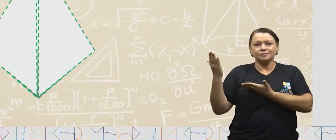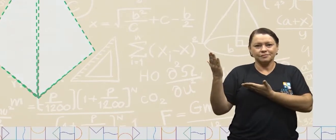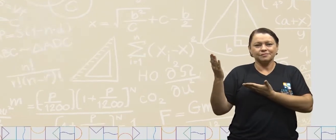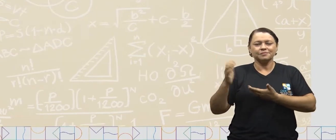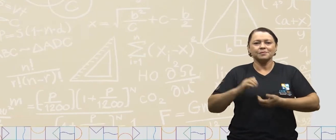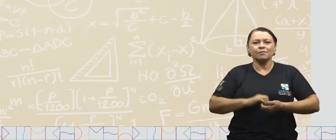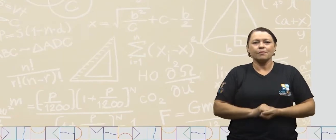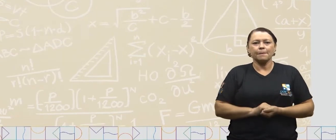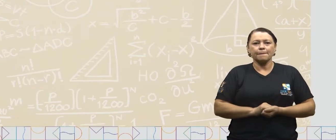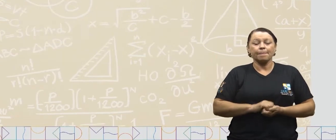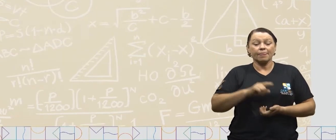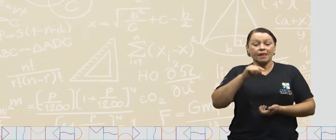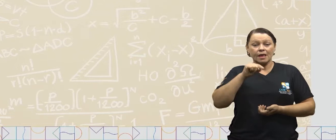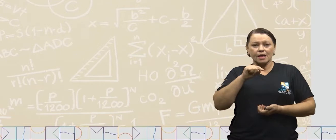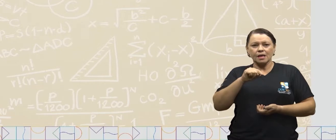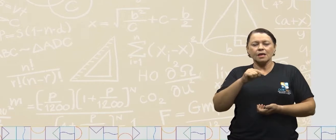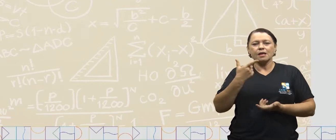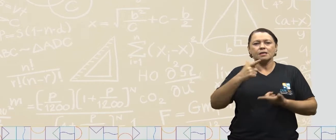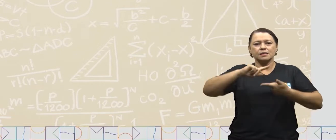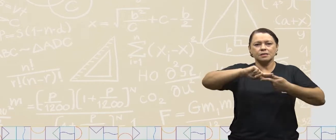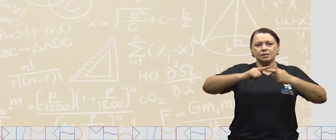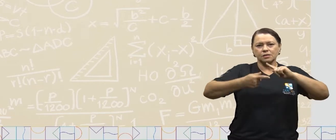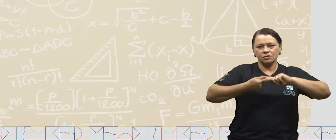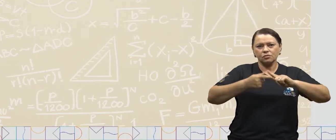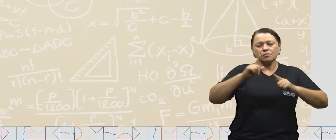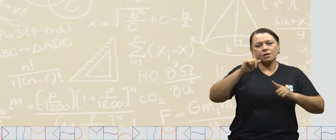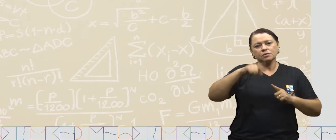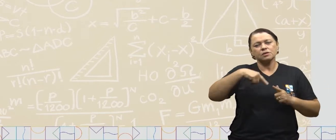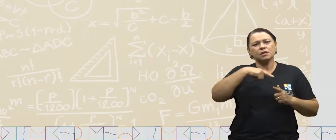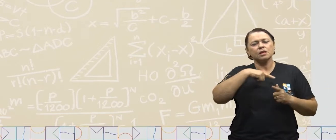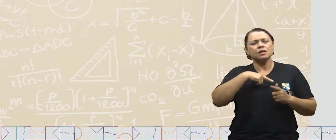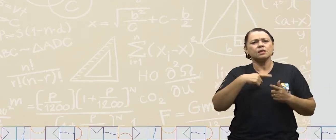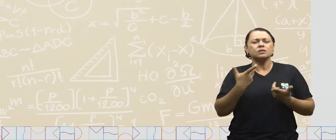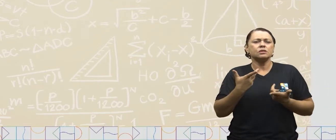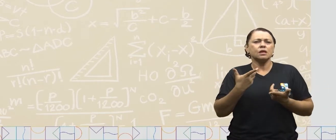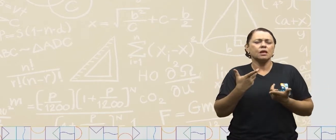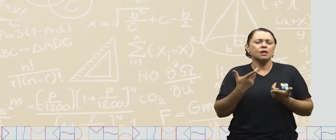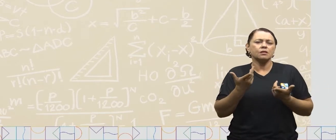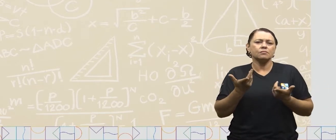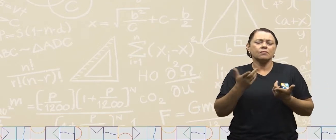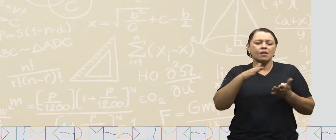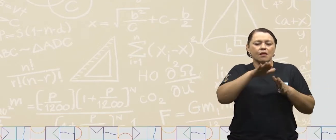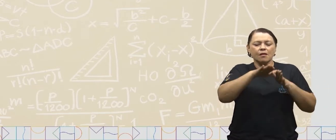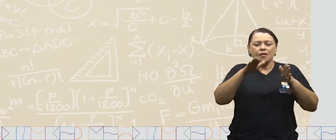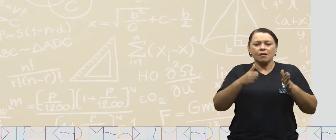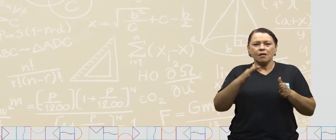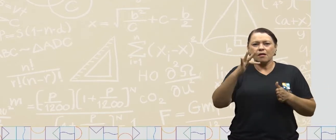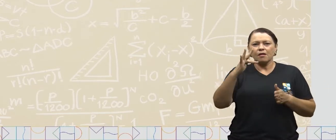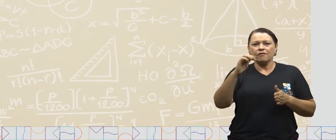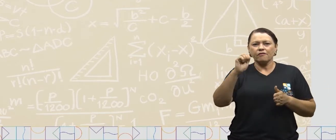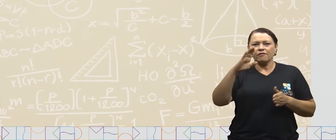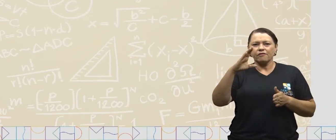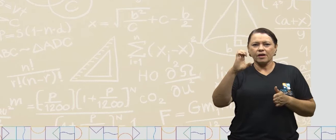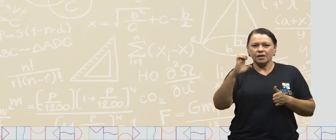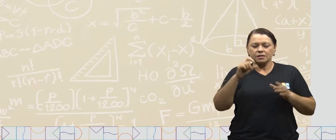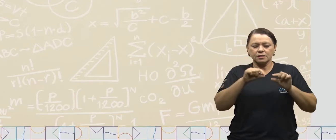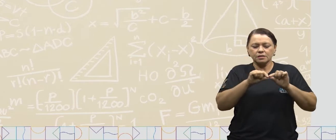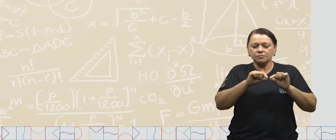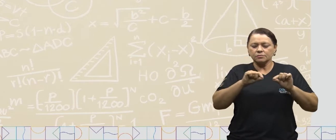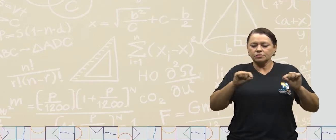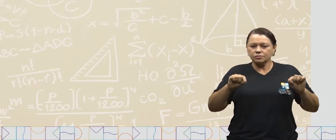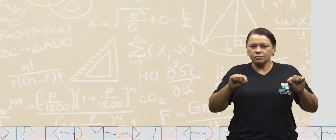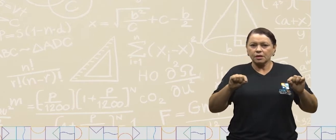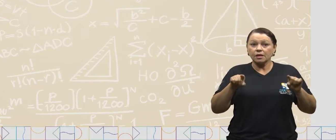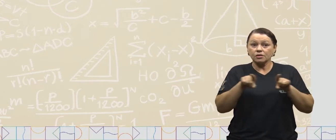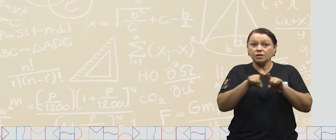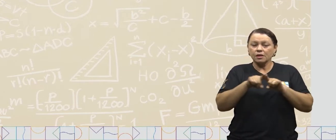tela. Os poliedros são compostos basicamente por faces, arestas